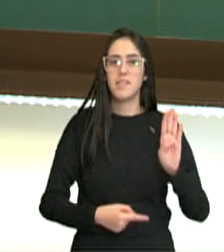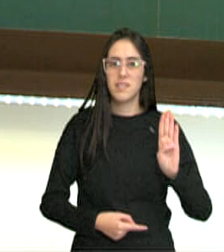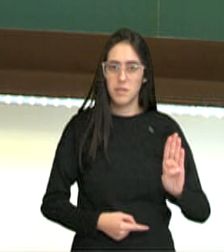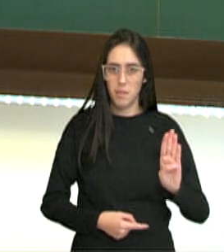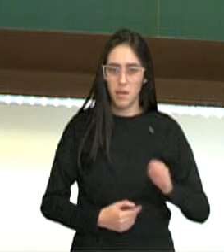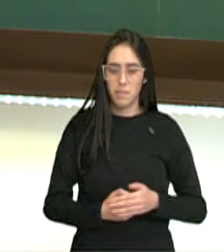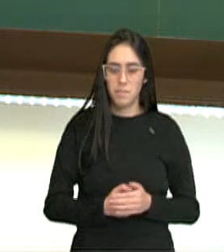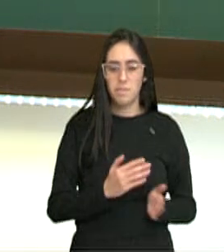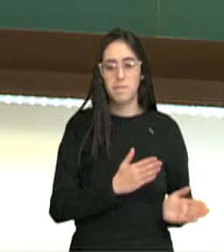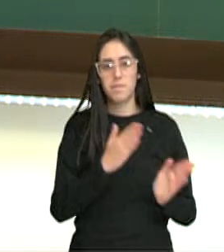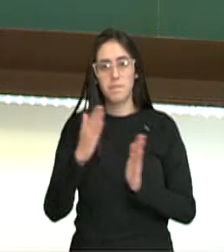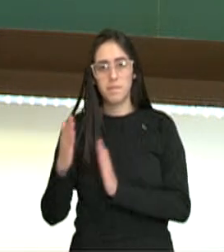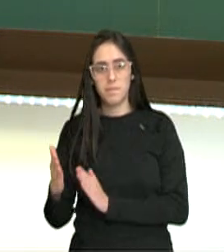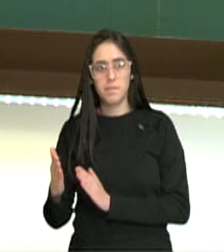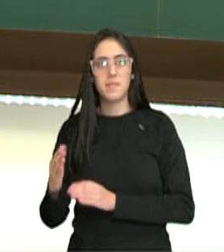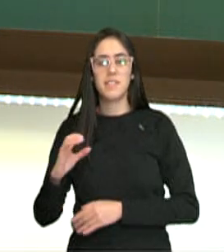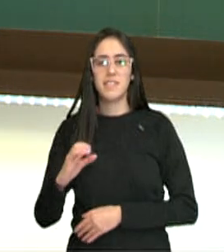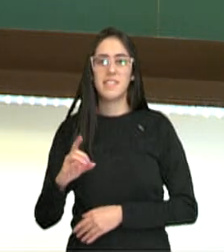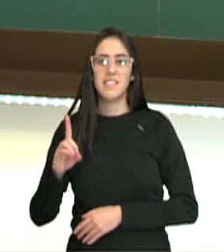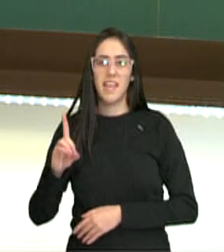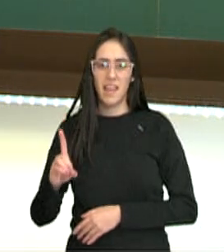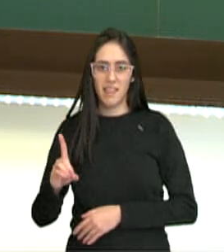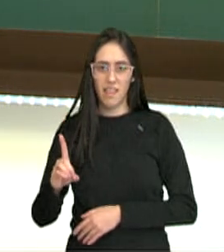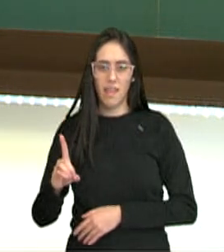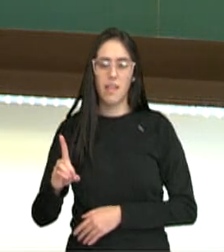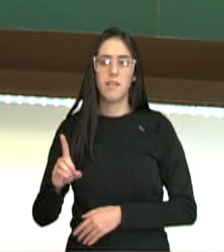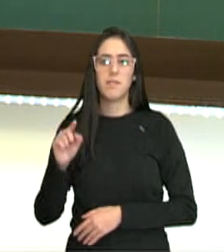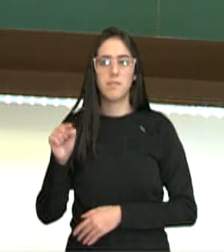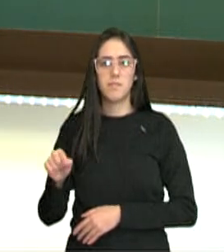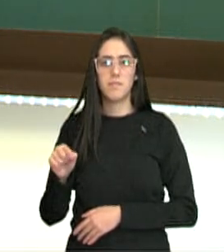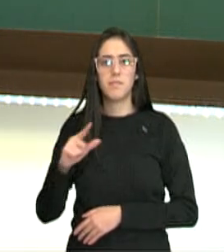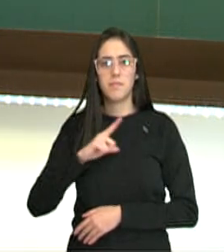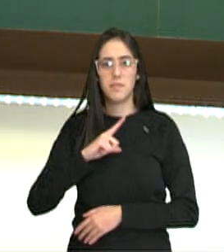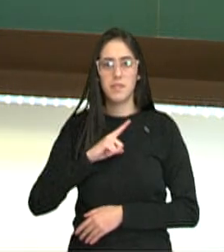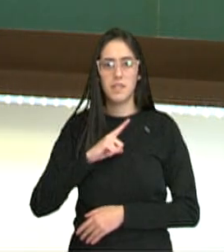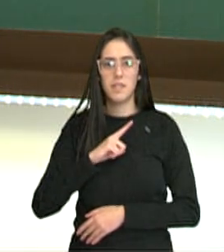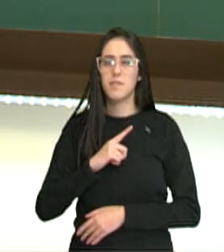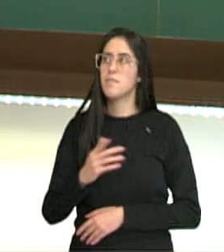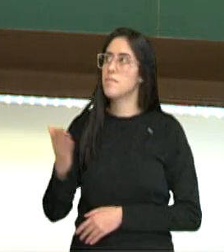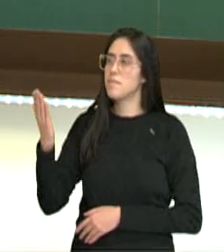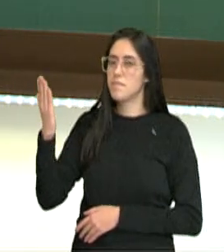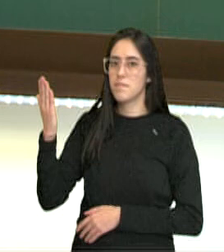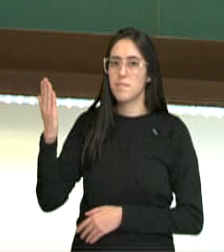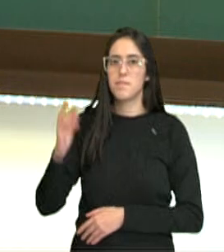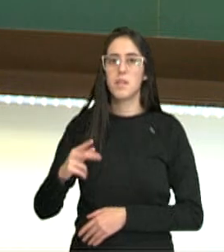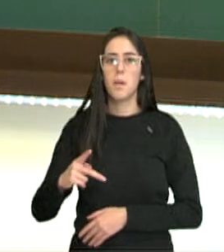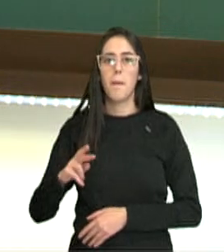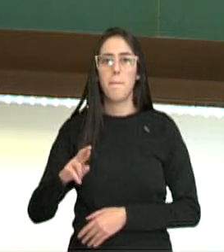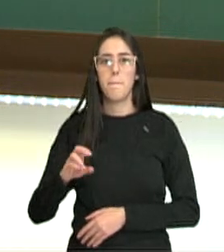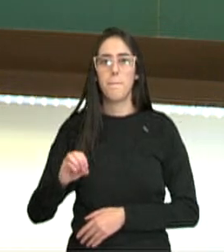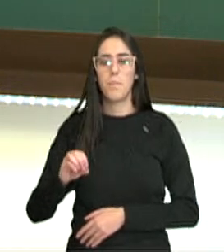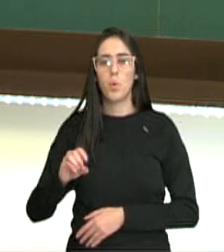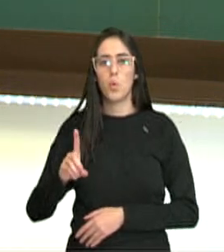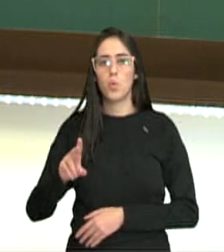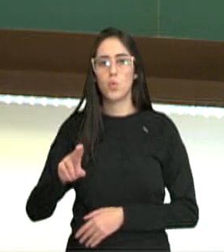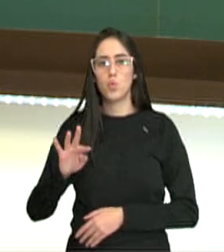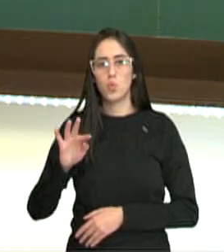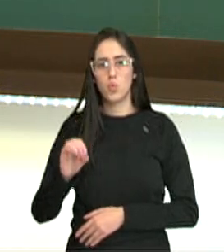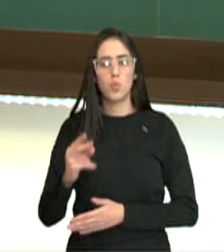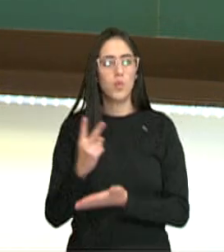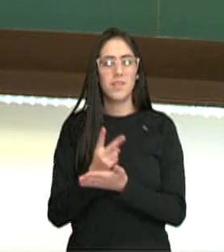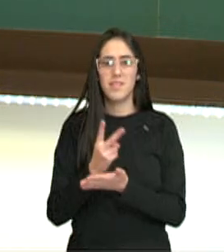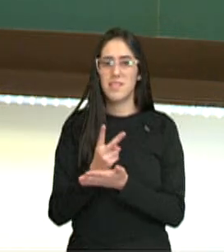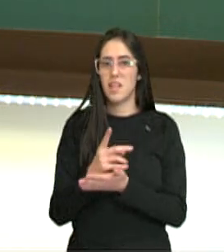podemos utilizar a palavra formando para substituir a seta, C e D como os nossos produtos, que vão estar sempre no